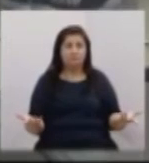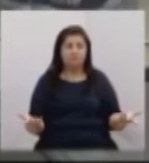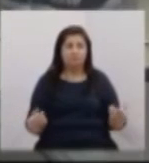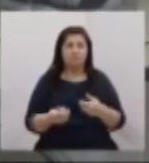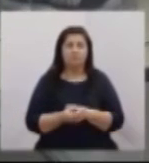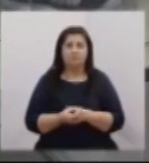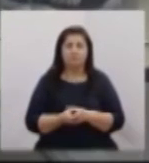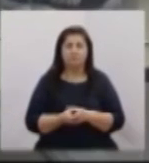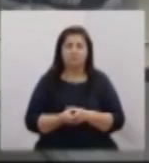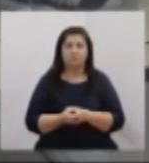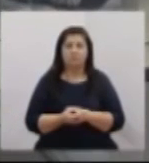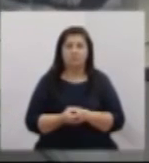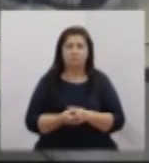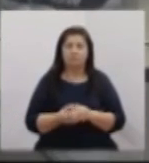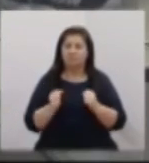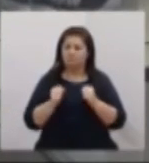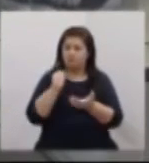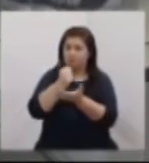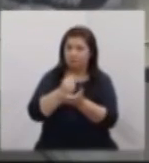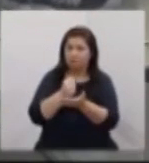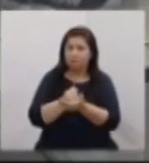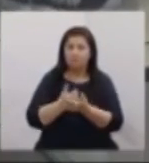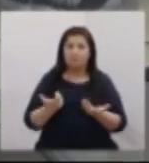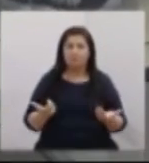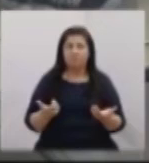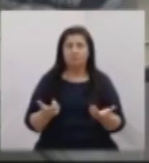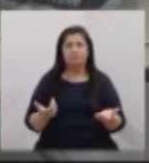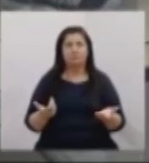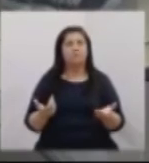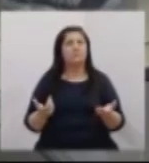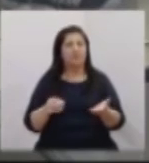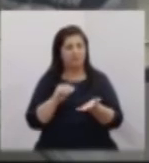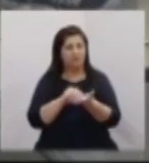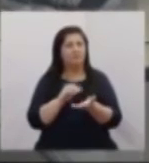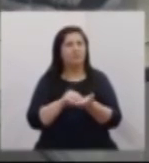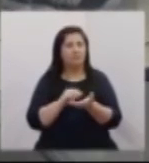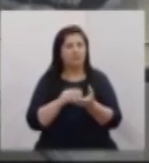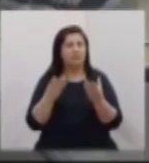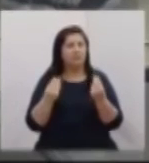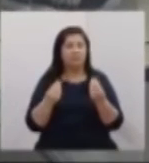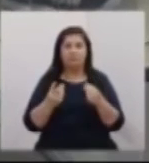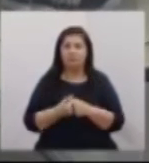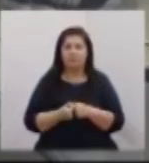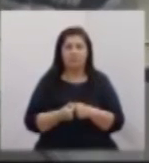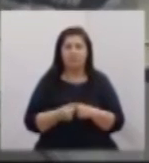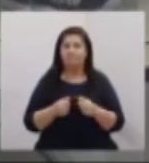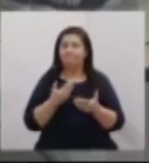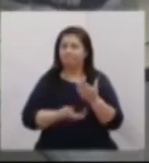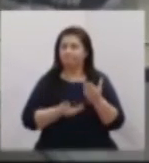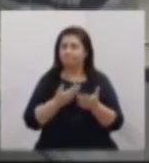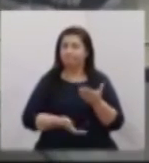apto a fazer as contratações, nós vamos ter realmente uma defasagem muito grande e um prejuízo